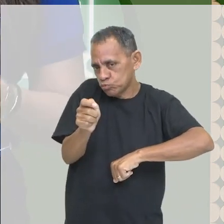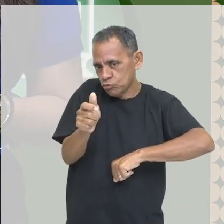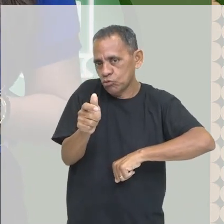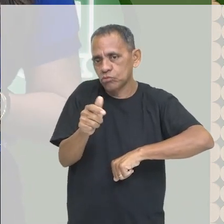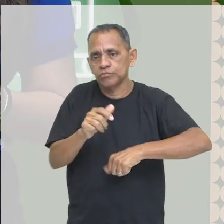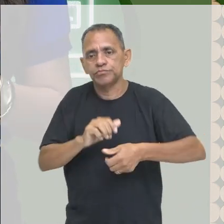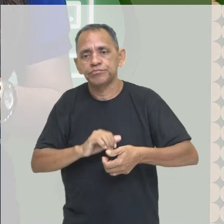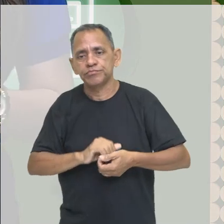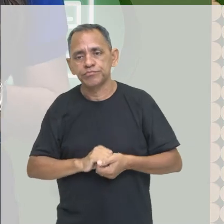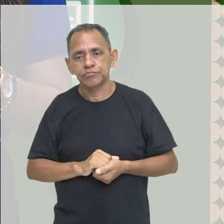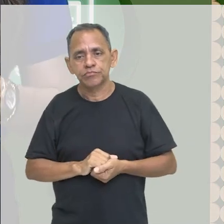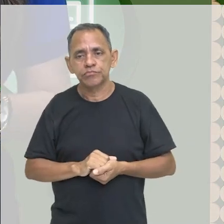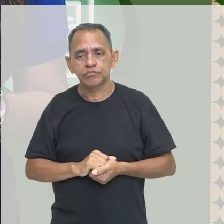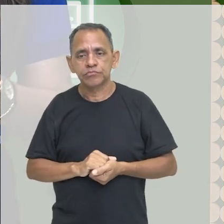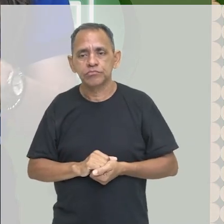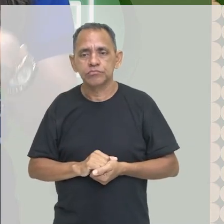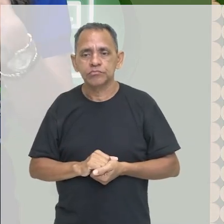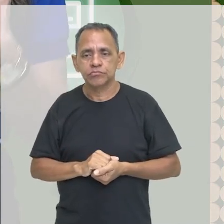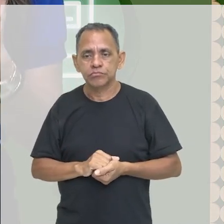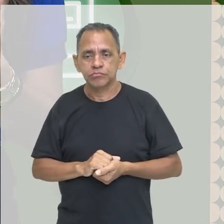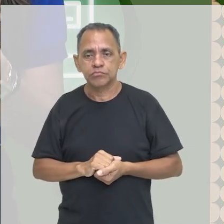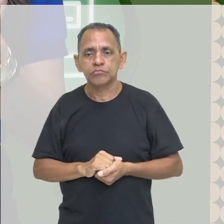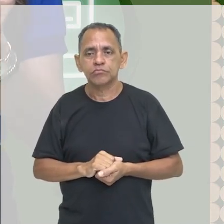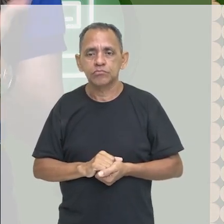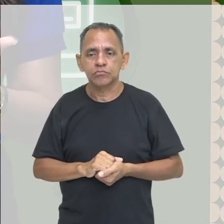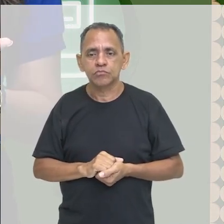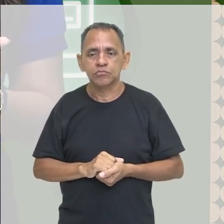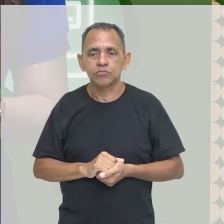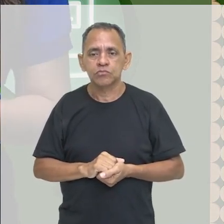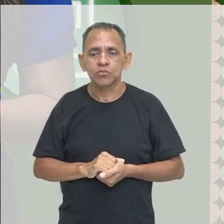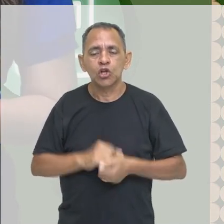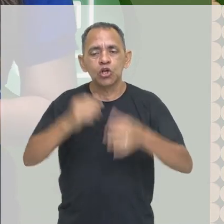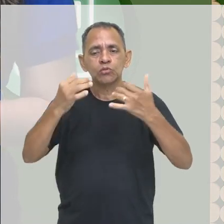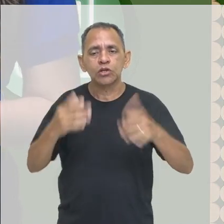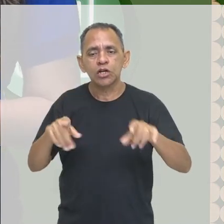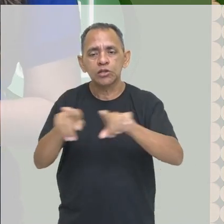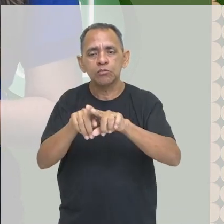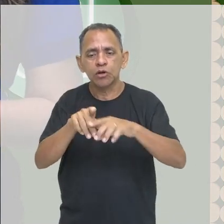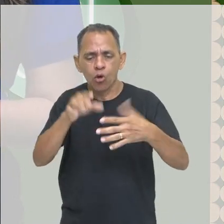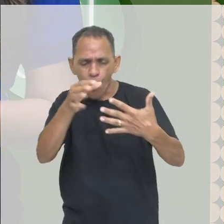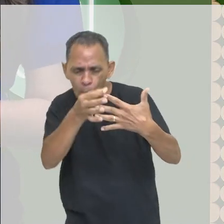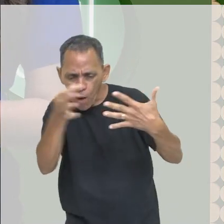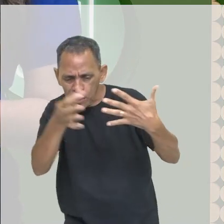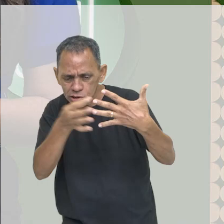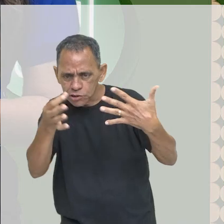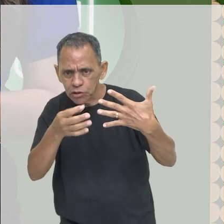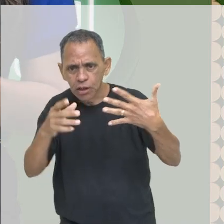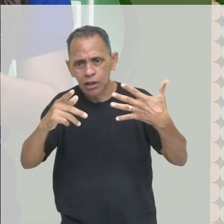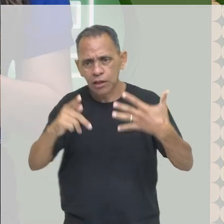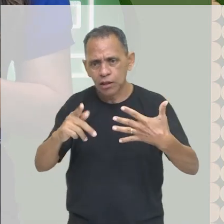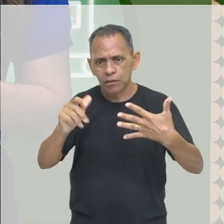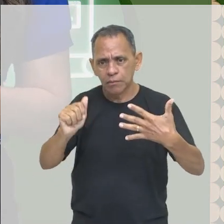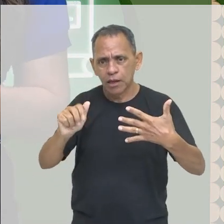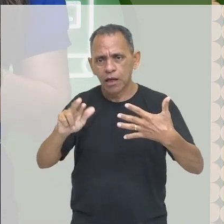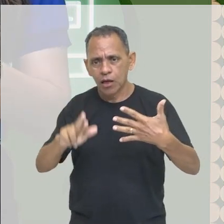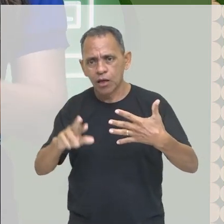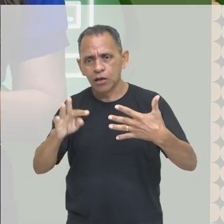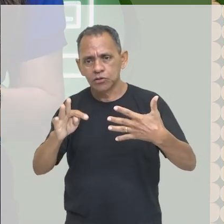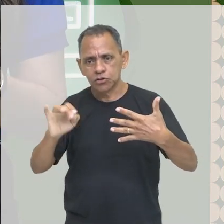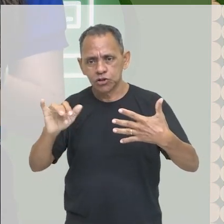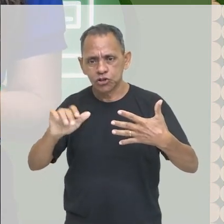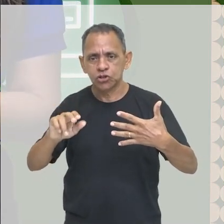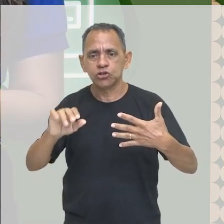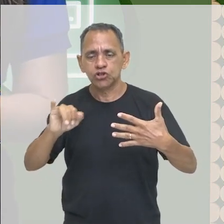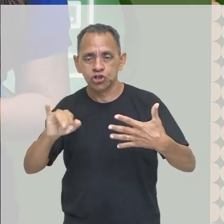difusão simples, mas ali a gente está falando de soluto, de partículas. Quando a gente fala em osmose, a gente fala